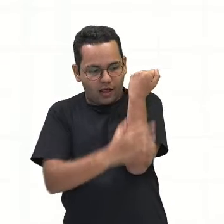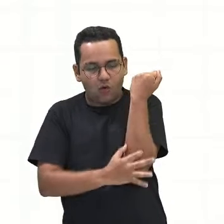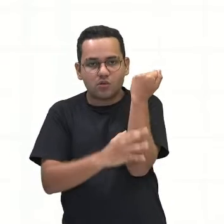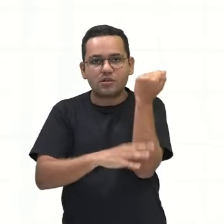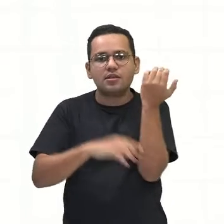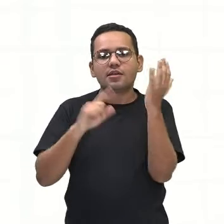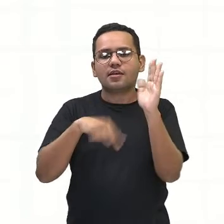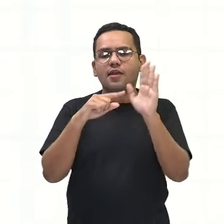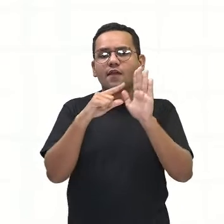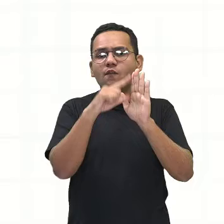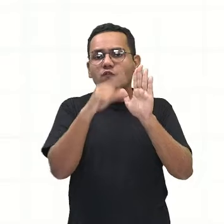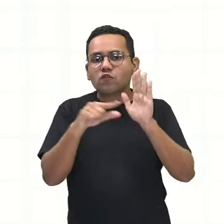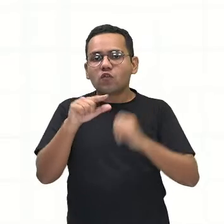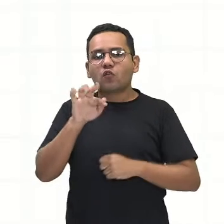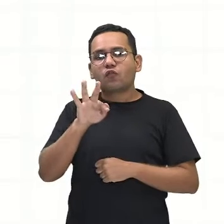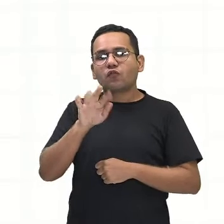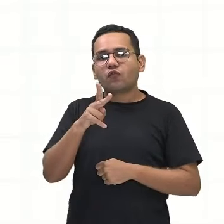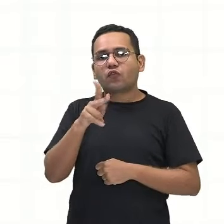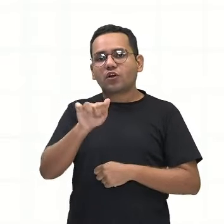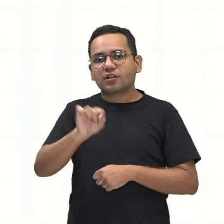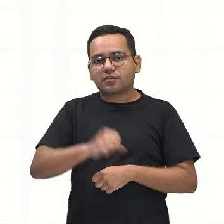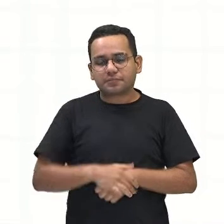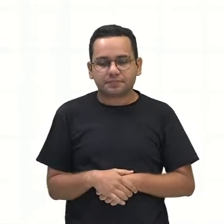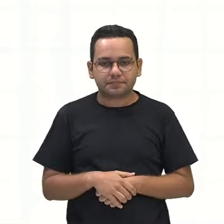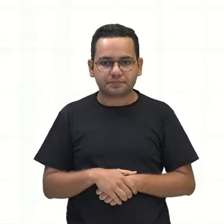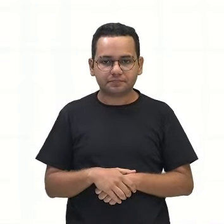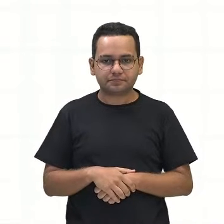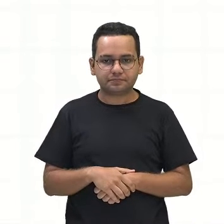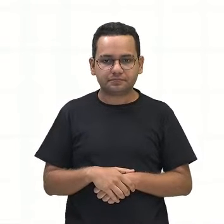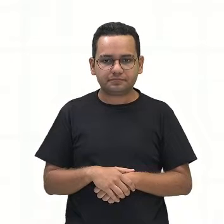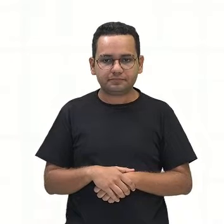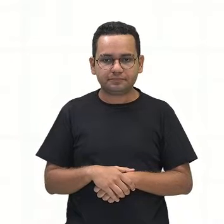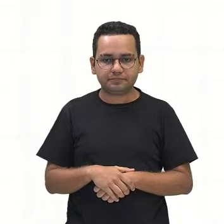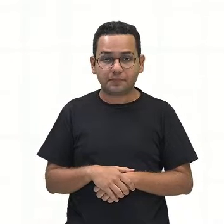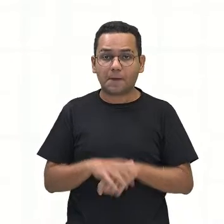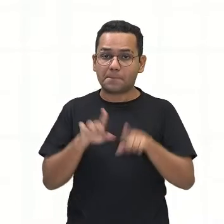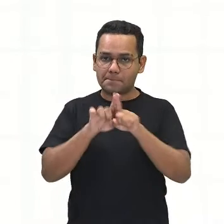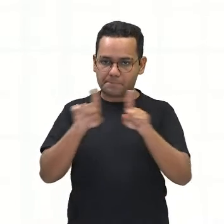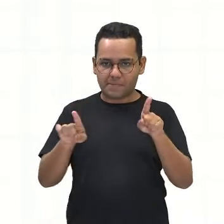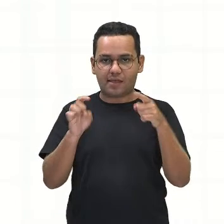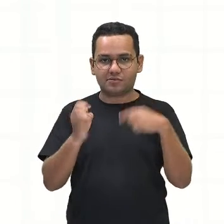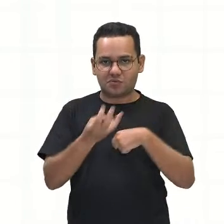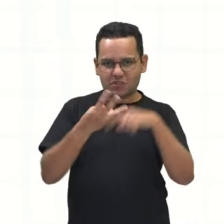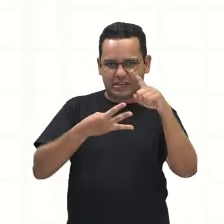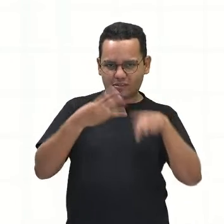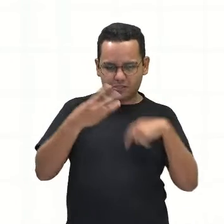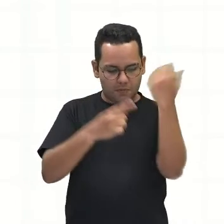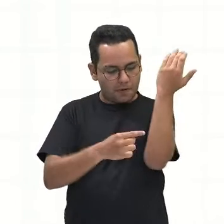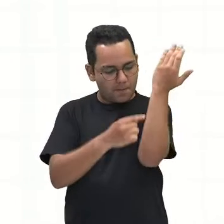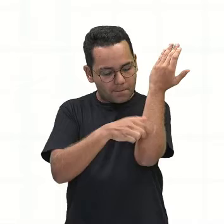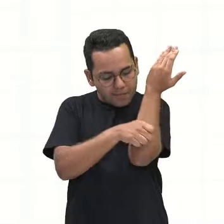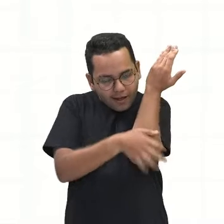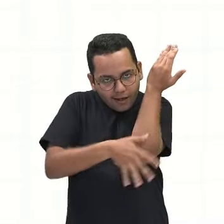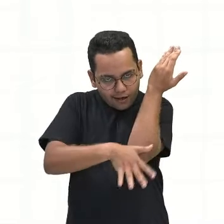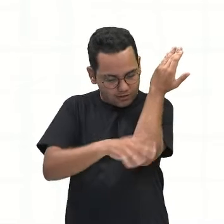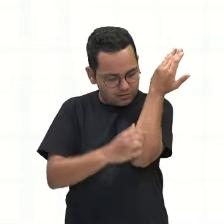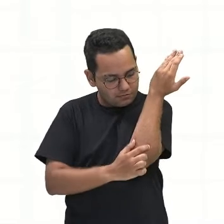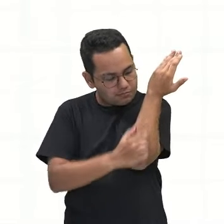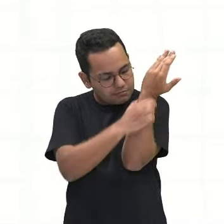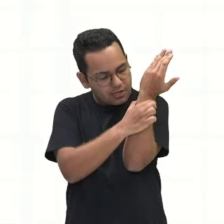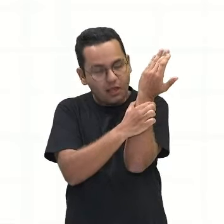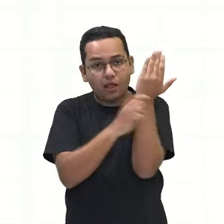folhas. Vejam aí que nas raízes, caules e folhas é o que é